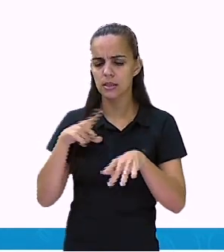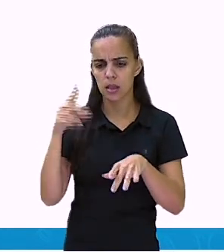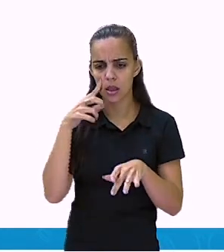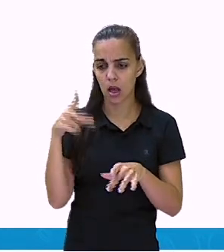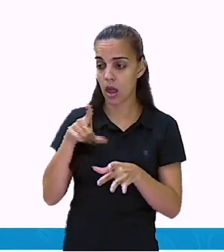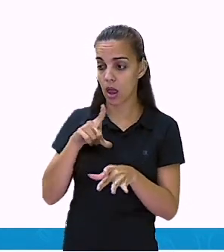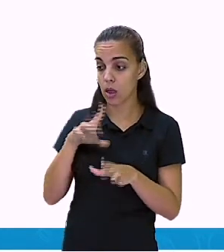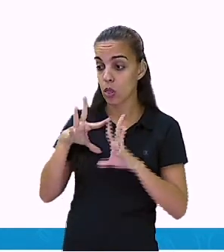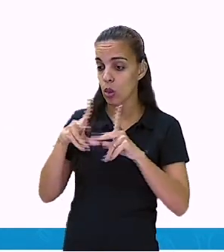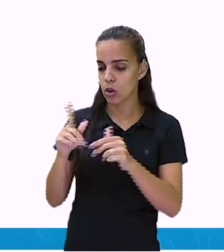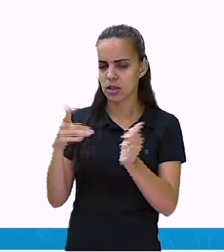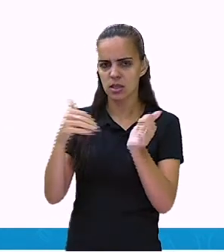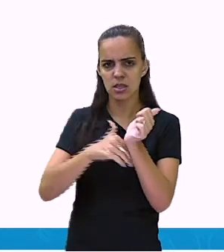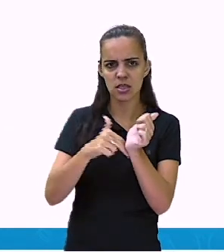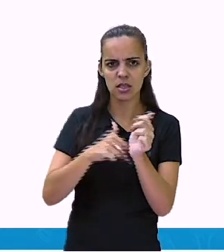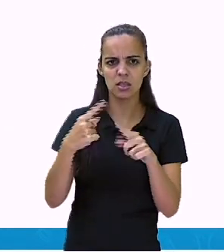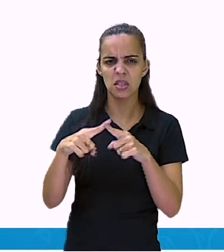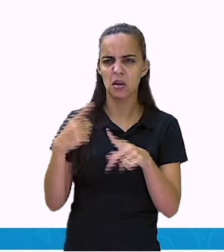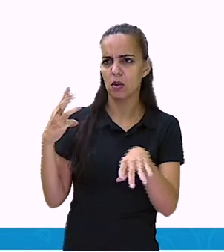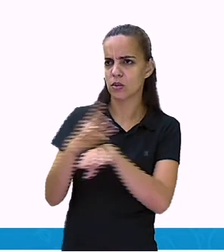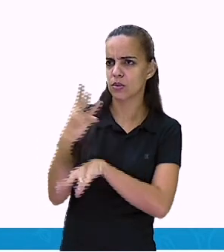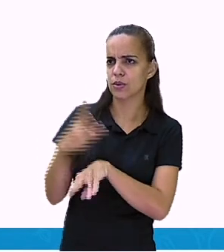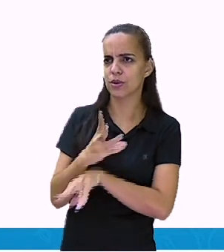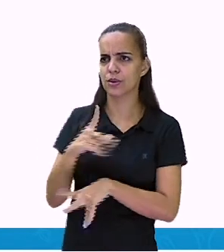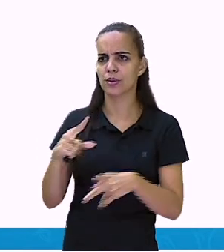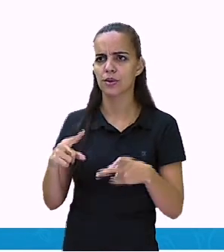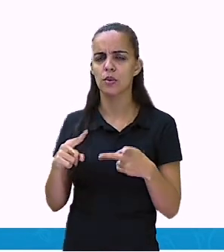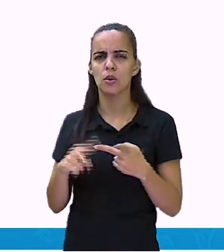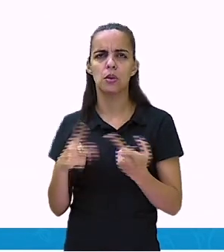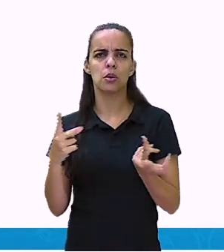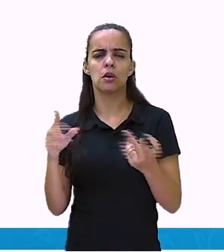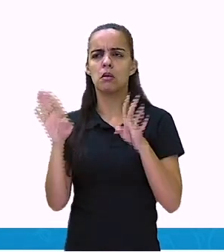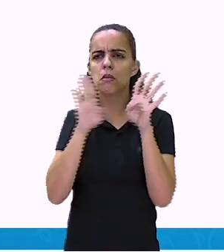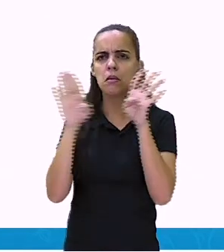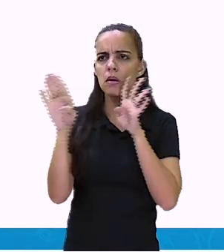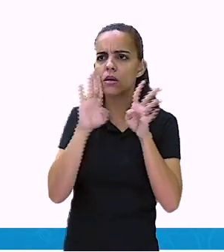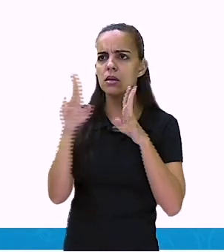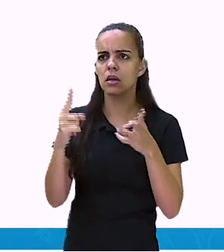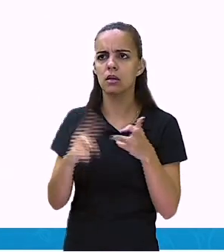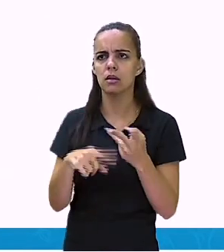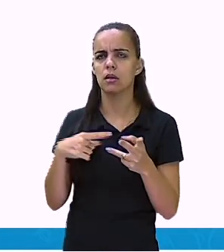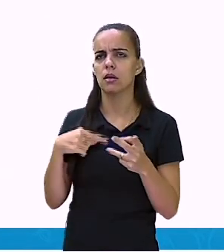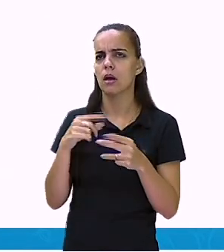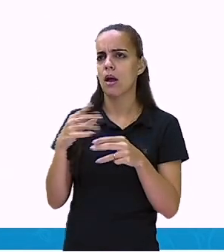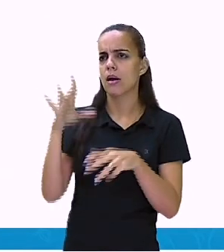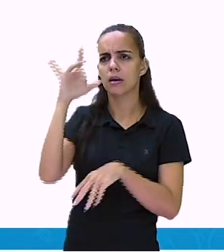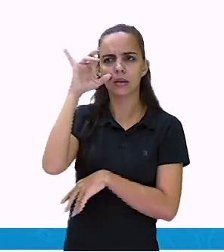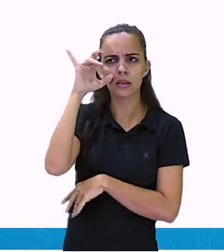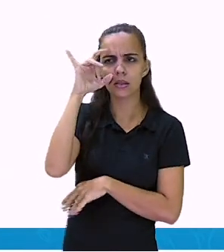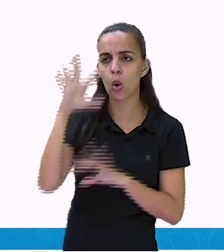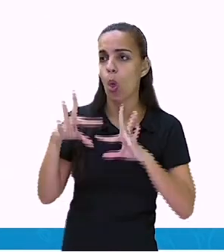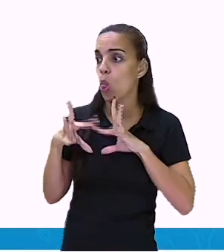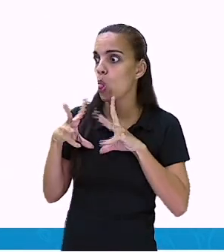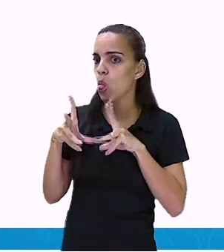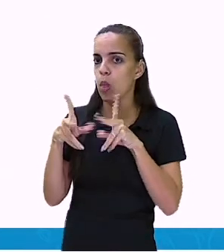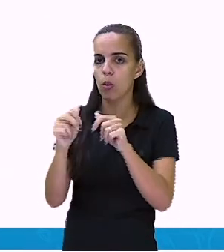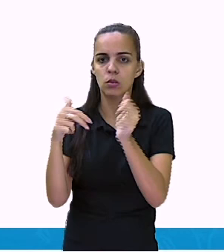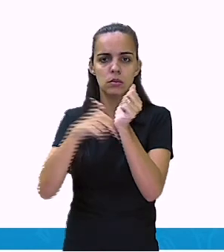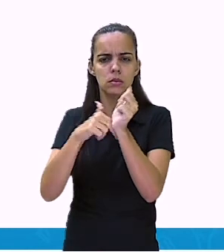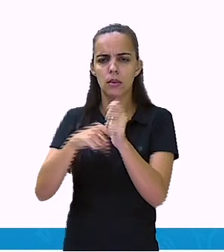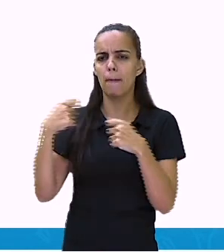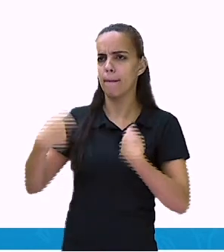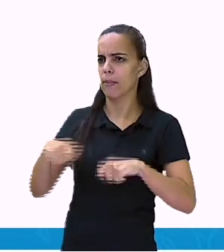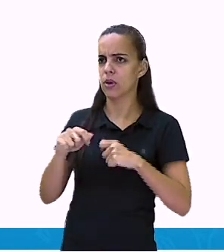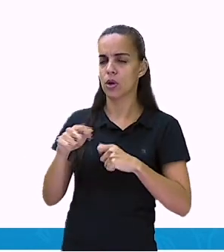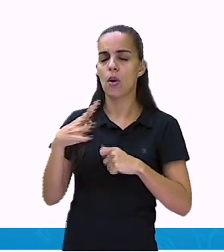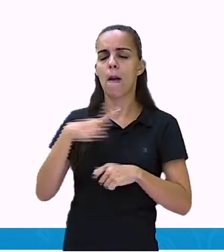filho. Senha do WhatsApp, senha do Facebook, Instagram, senha de tudo, gente. Tenha senha